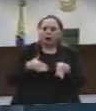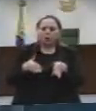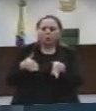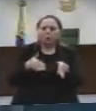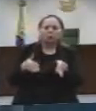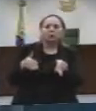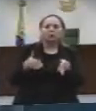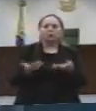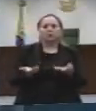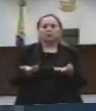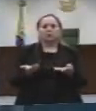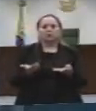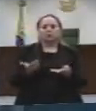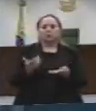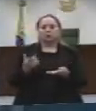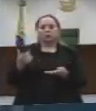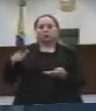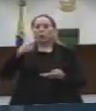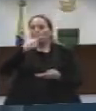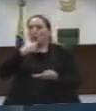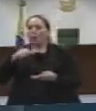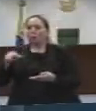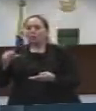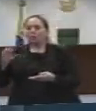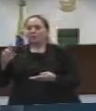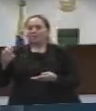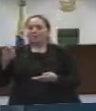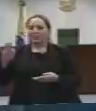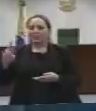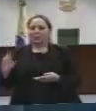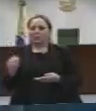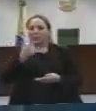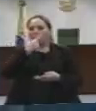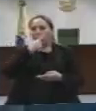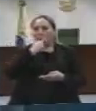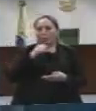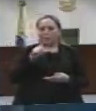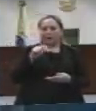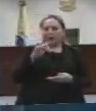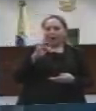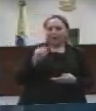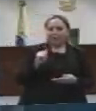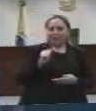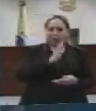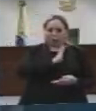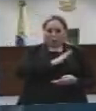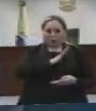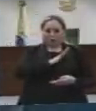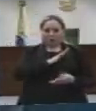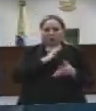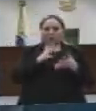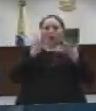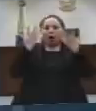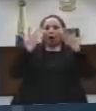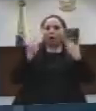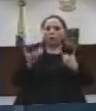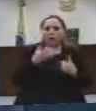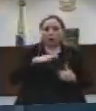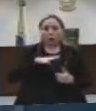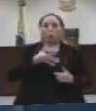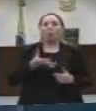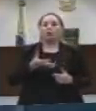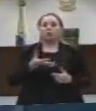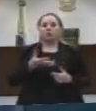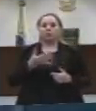cérebro o homem de lata um coração e o leão coragem agora peço ven para rogar a